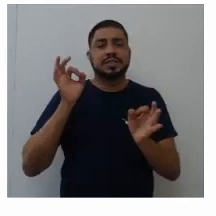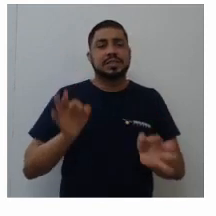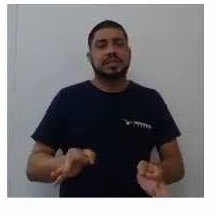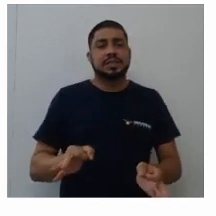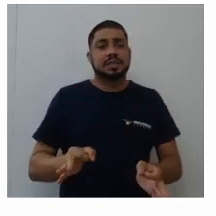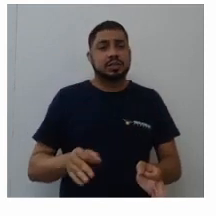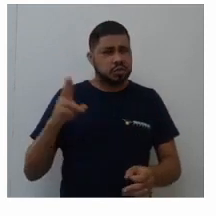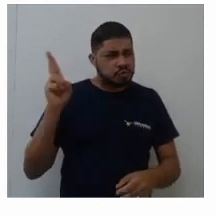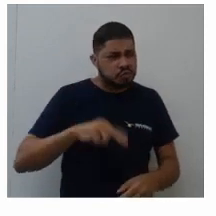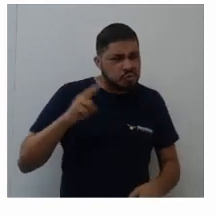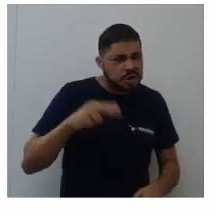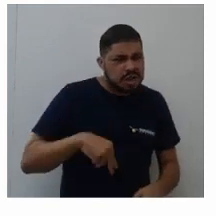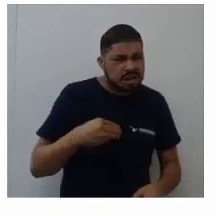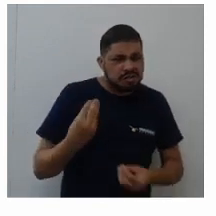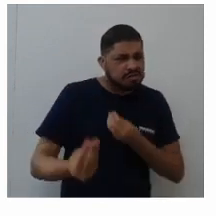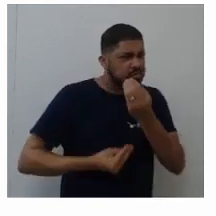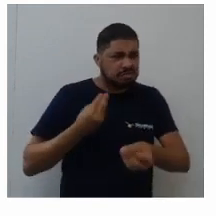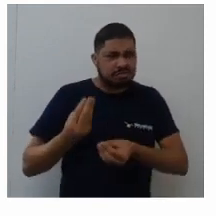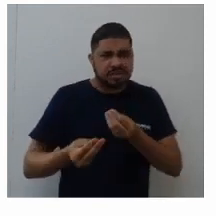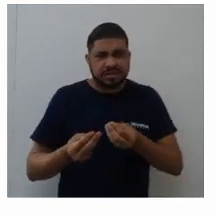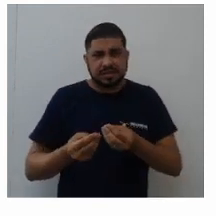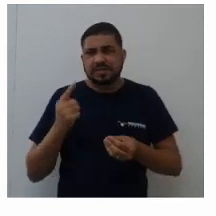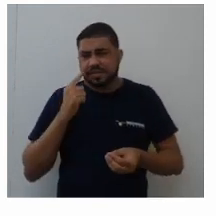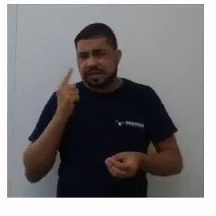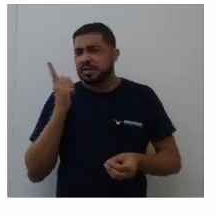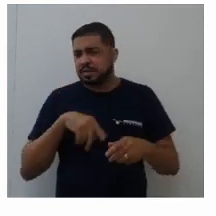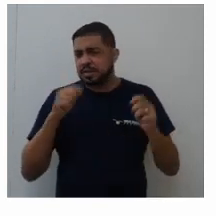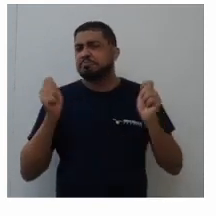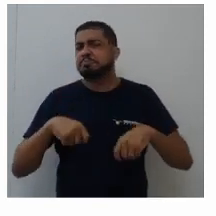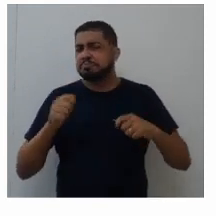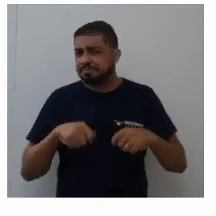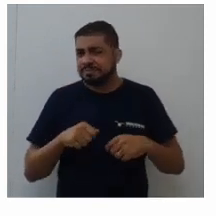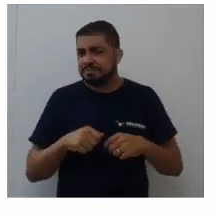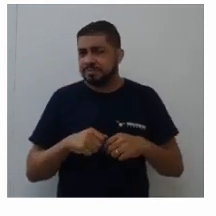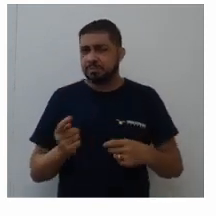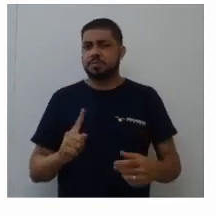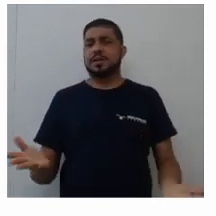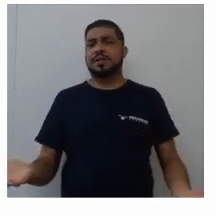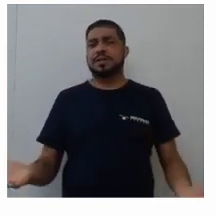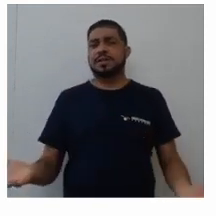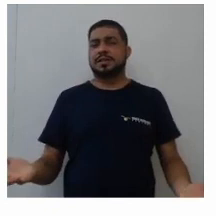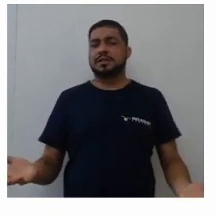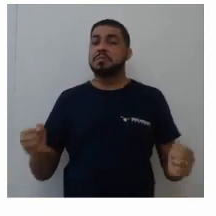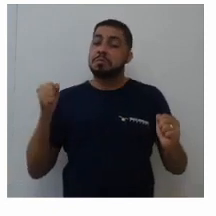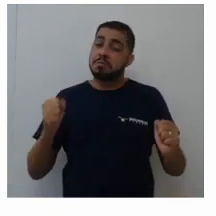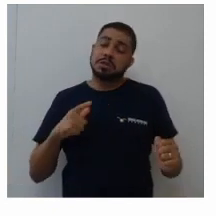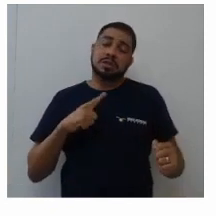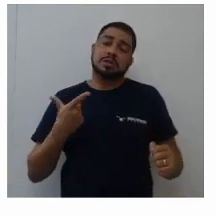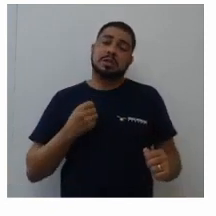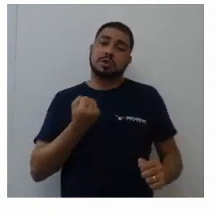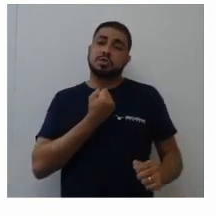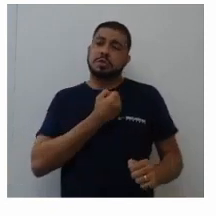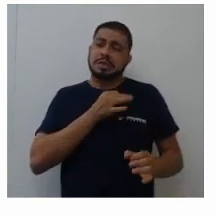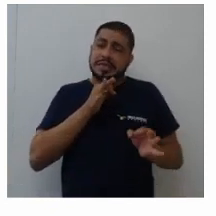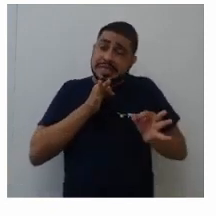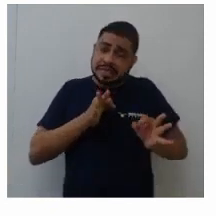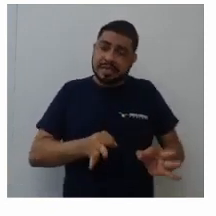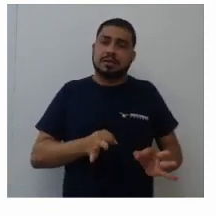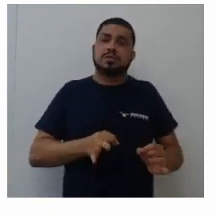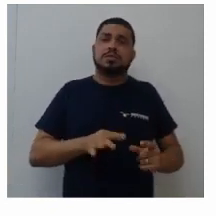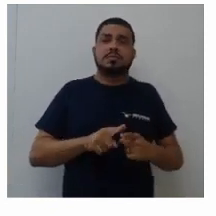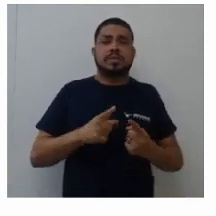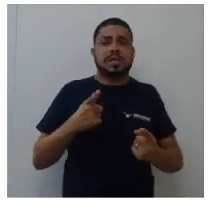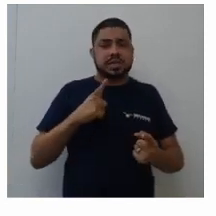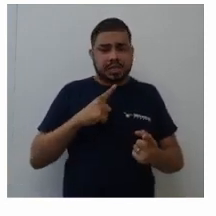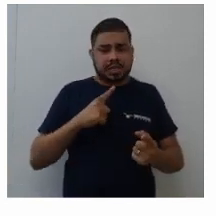representa. Nunca? Como assim? A gente já viu que é possível, sim. Ou não é? Pode não ter o número ali certinho, mas